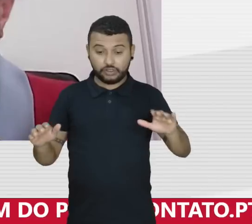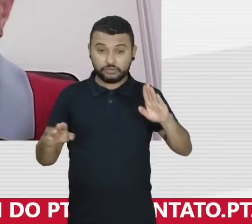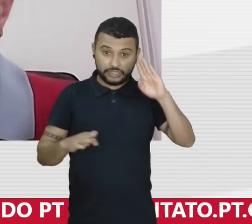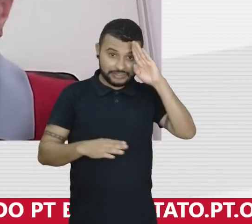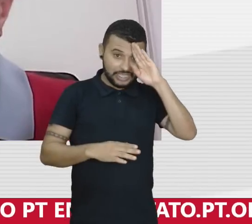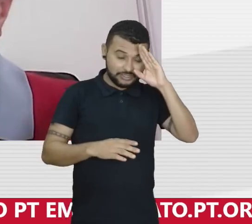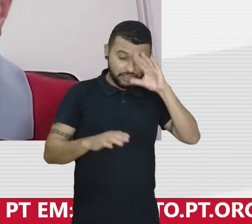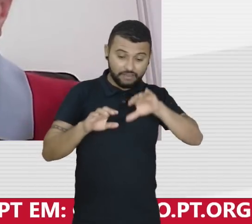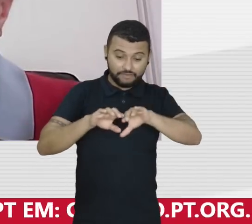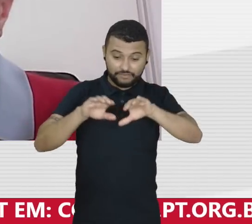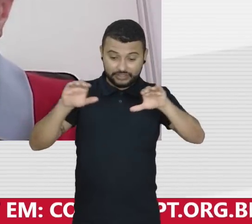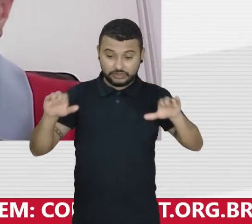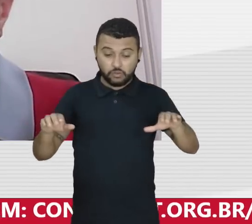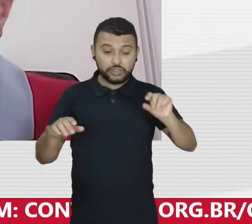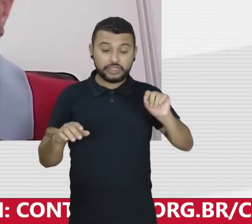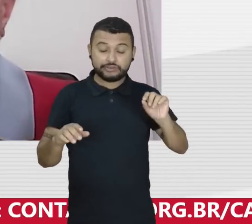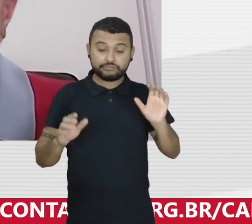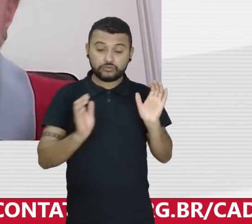Exército